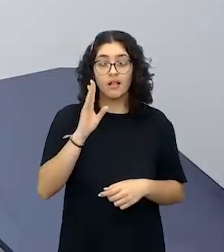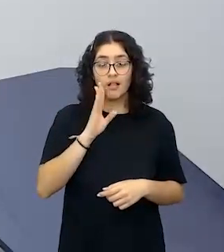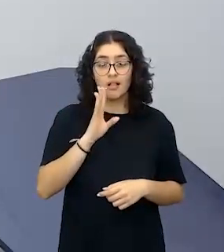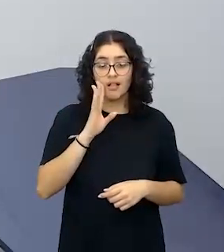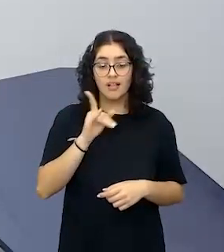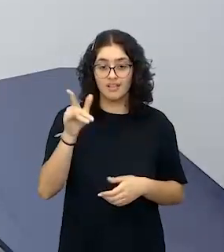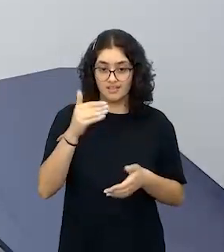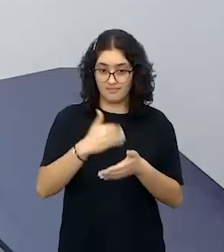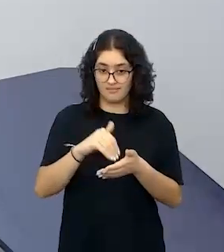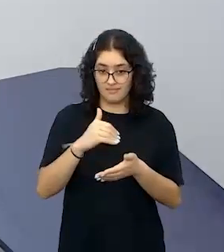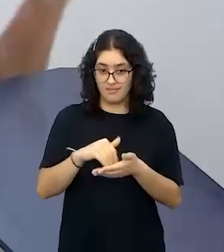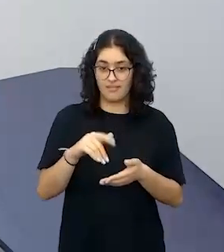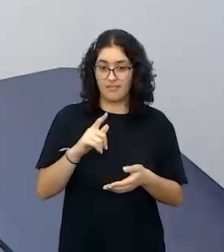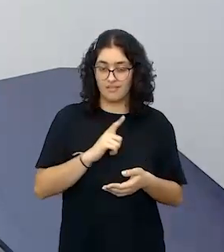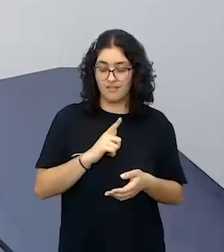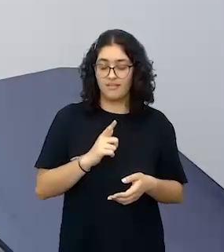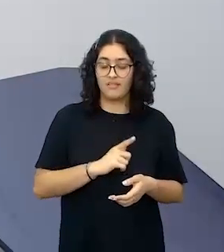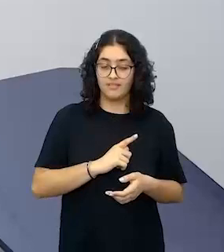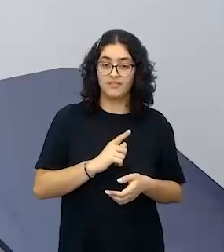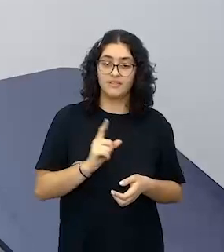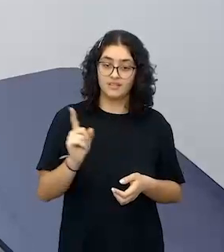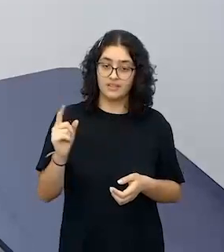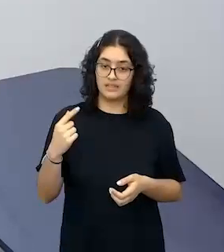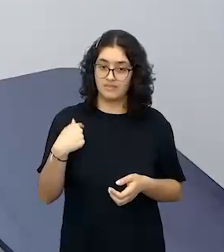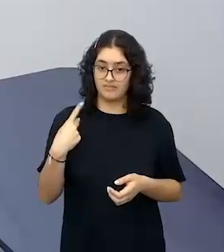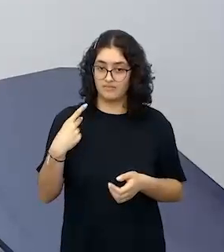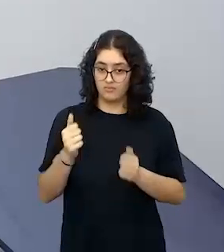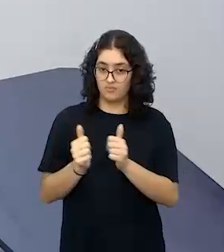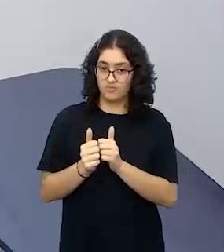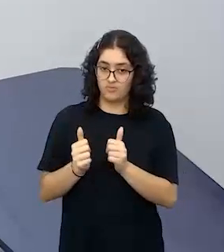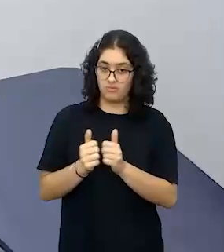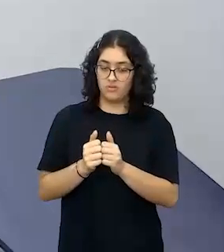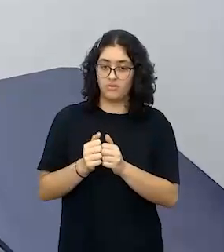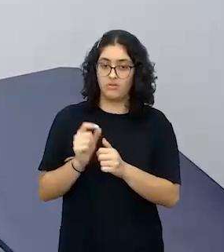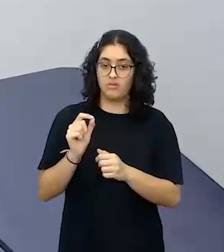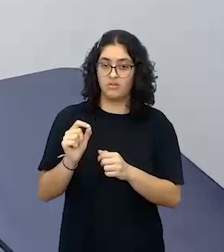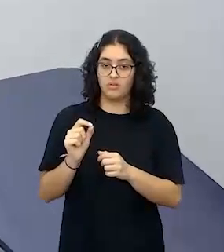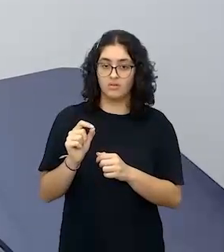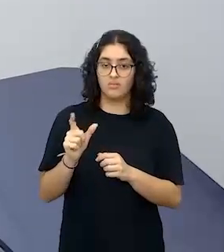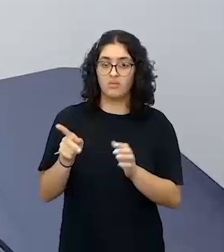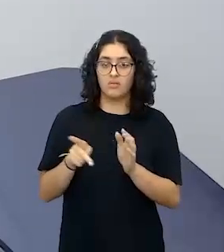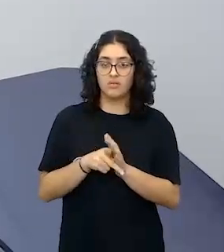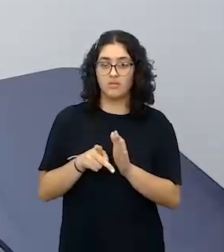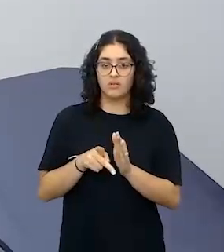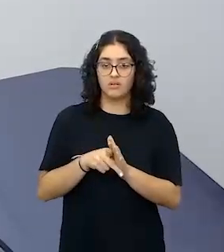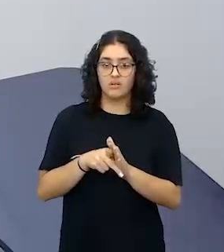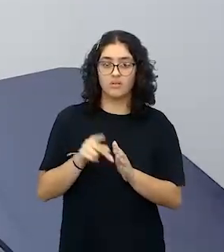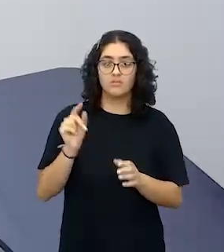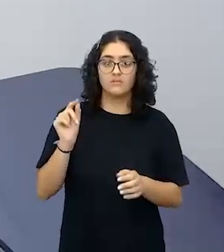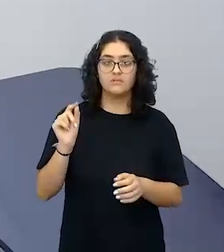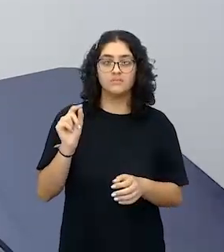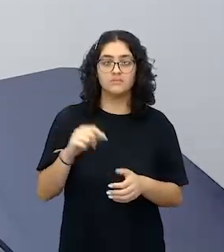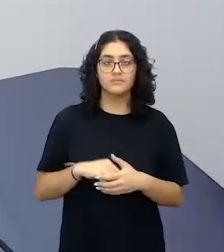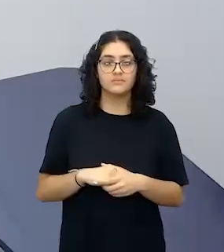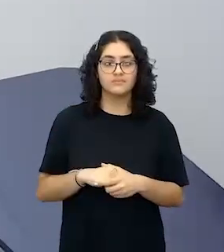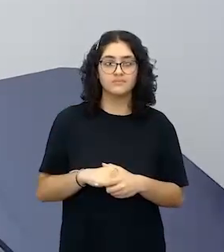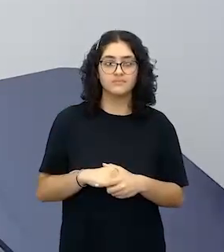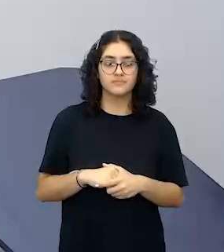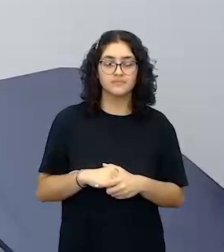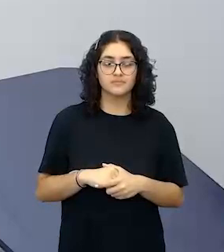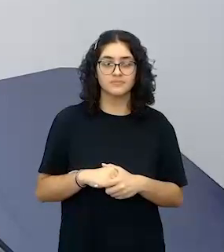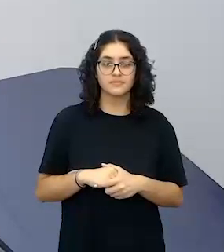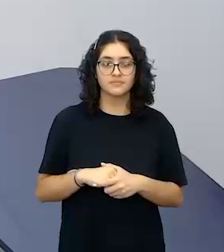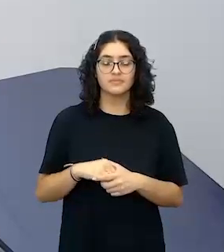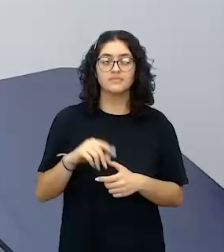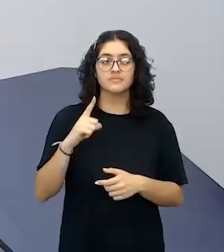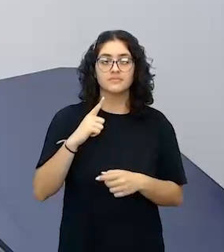que a Secretaria tem, que eu, Flávio, fazemos parte, que é o programa Escola Mais Segura em ERRD. E ele funciona a